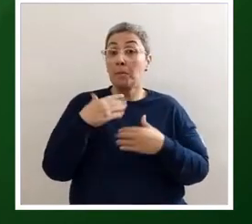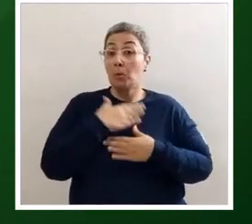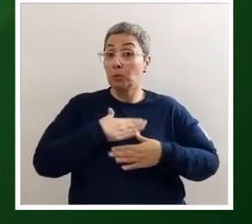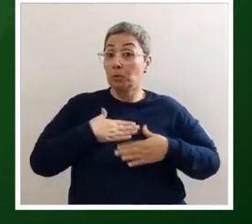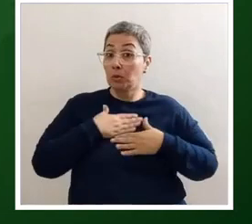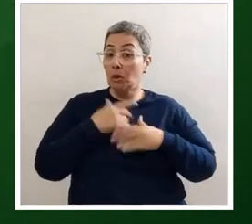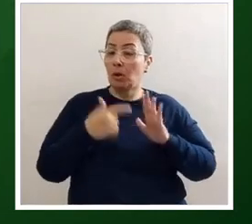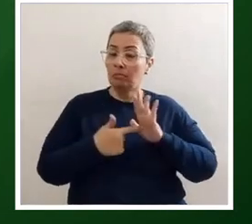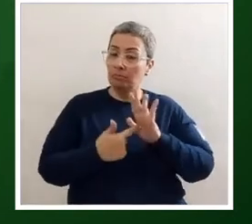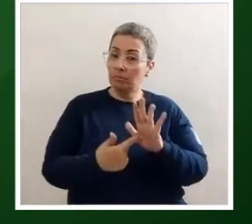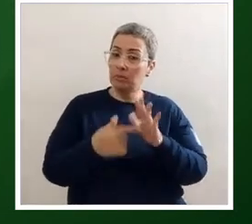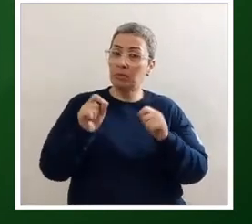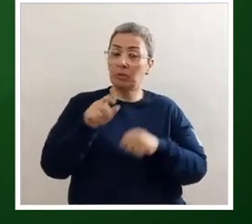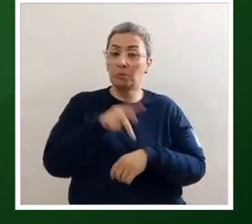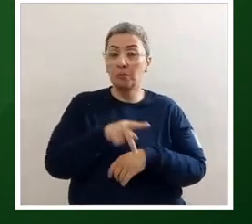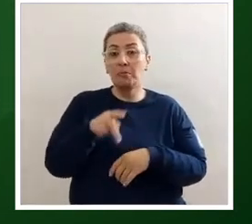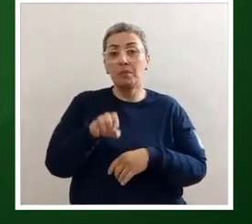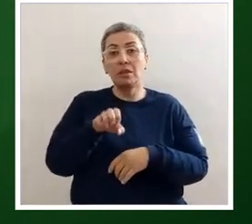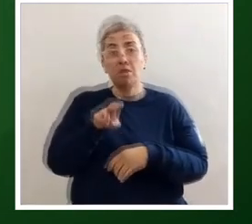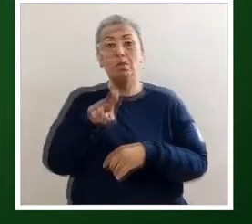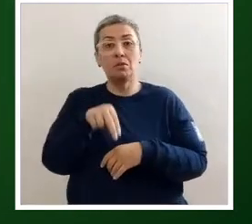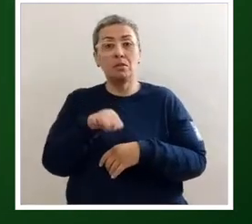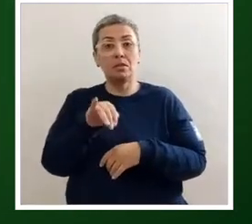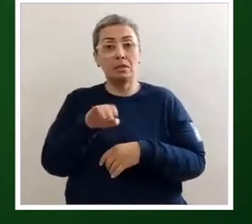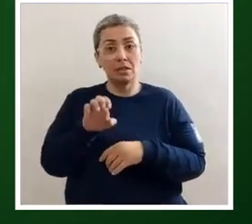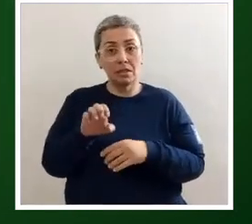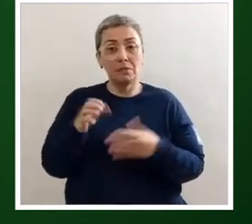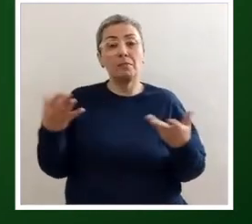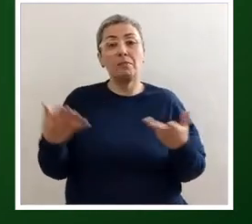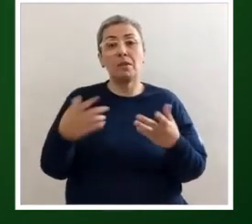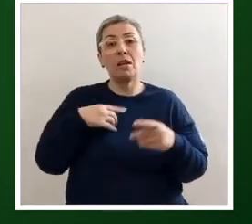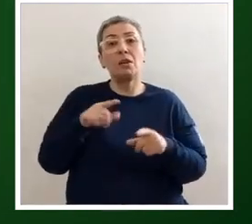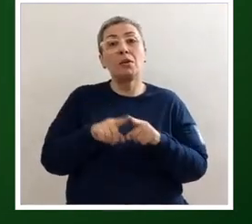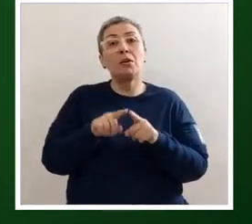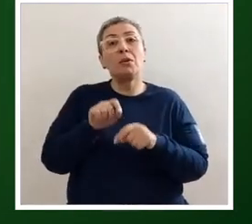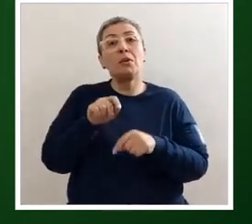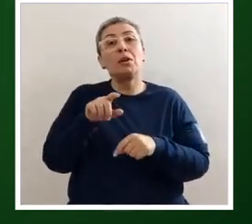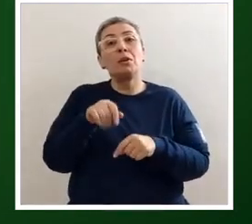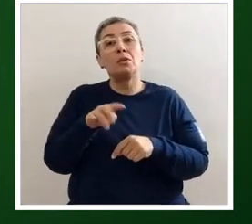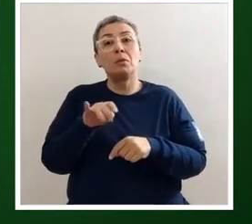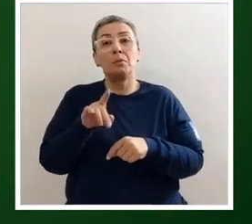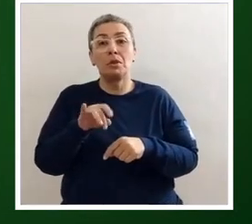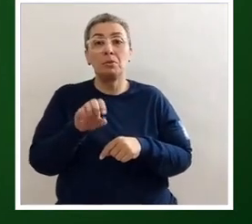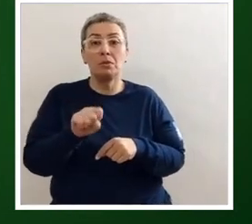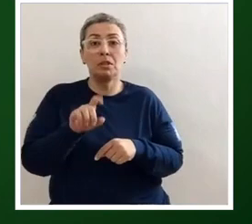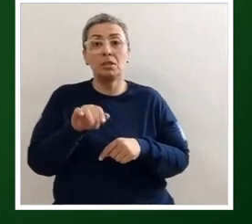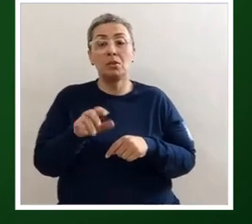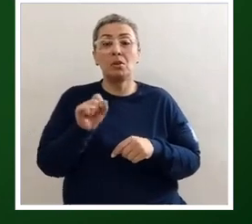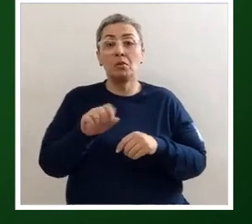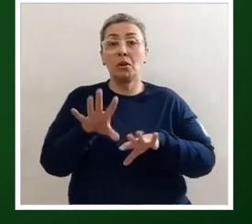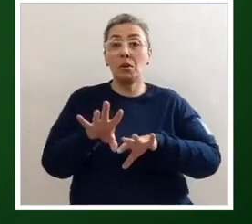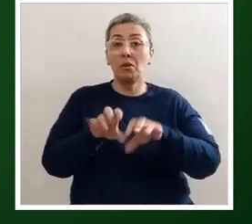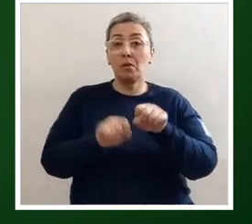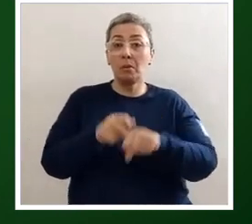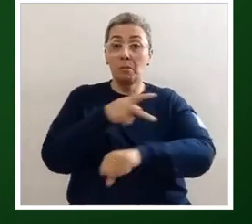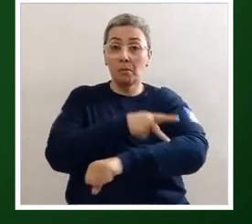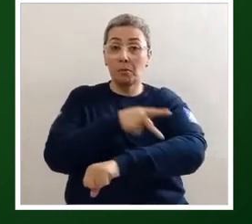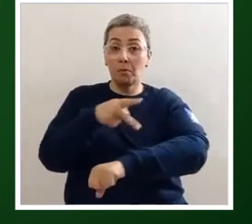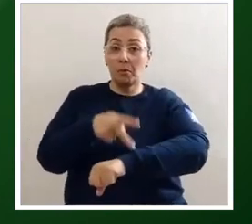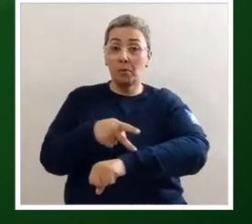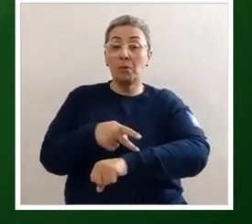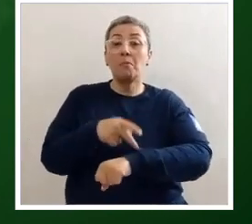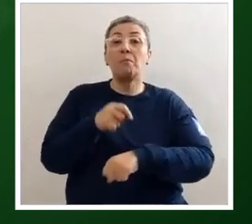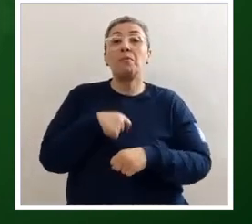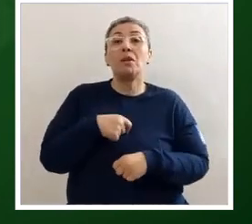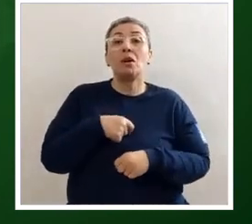então agora de apresentar Professor Eunice Professora Eunice Domingos da Silva ela é graduada em pedagogia pela